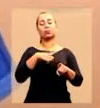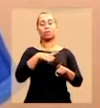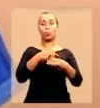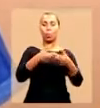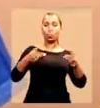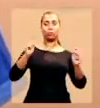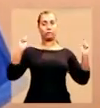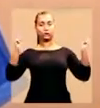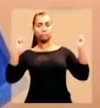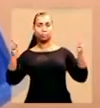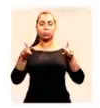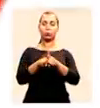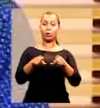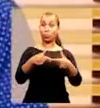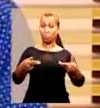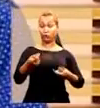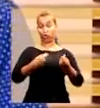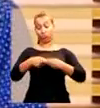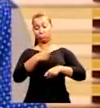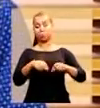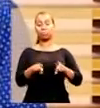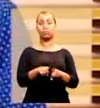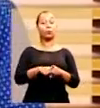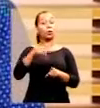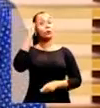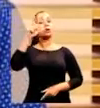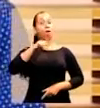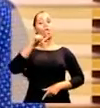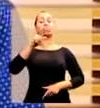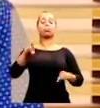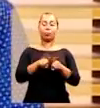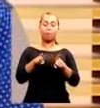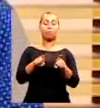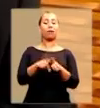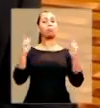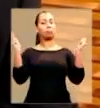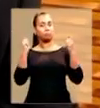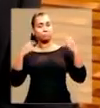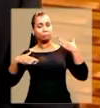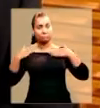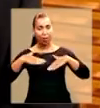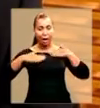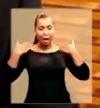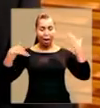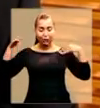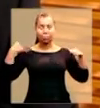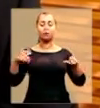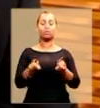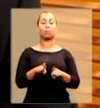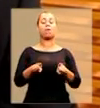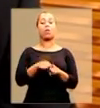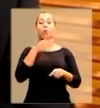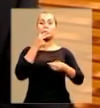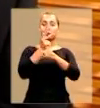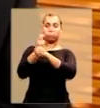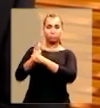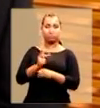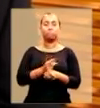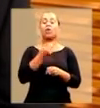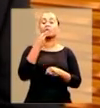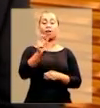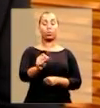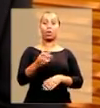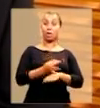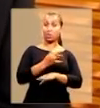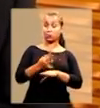diversão e questões comerciais. Cultura também é entretenimento. O cineasta Reinaldo Volpato deixa um recado